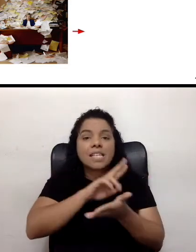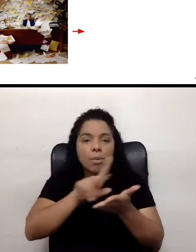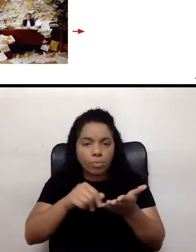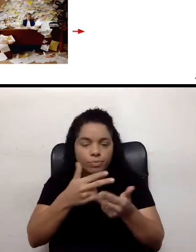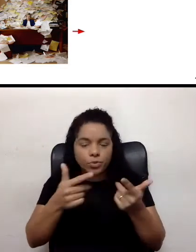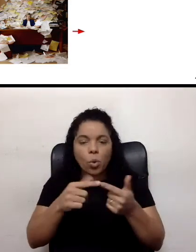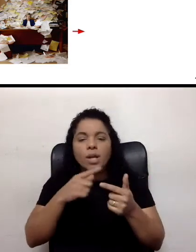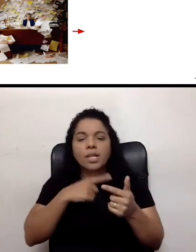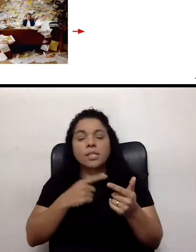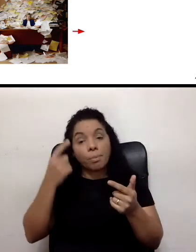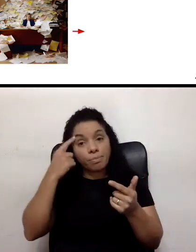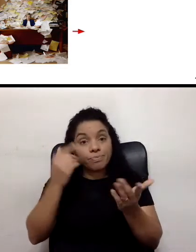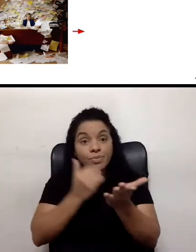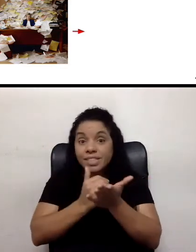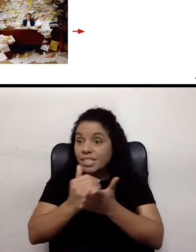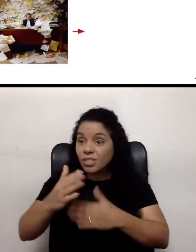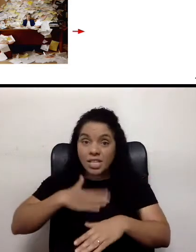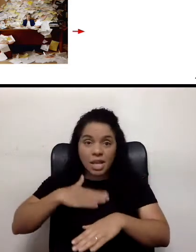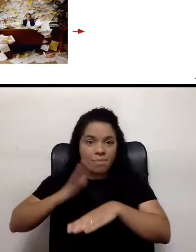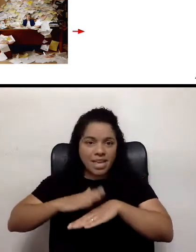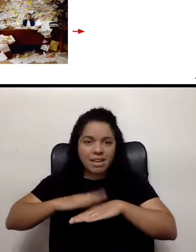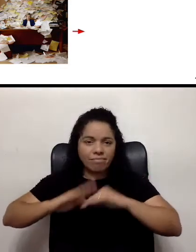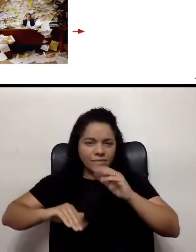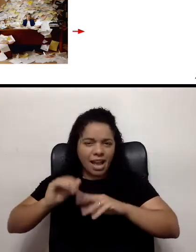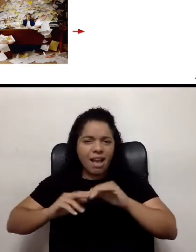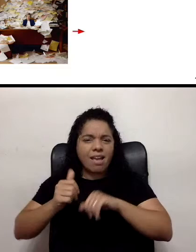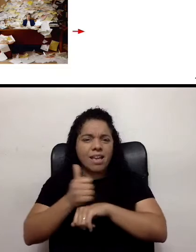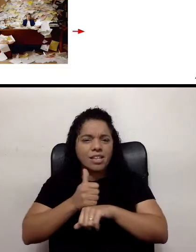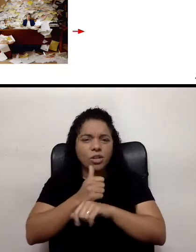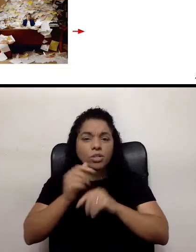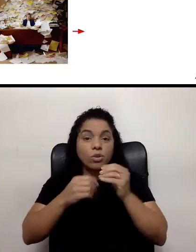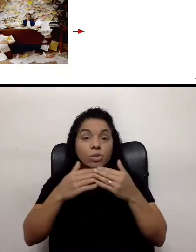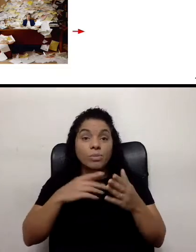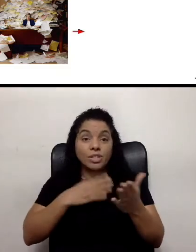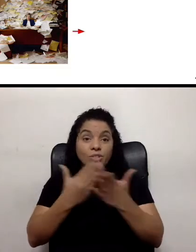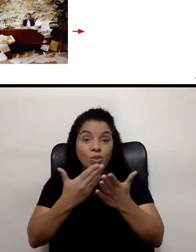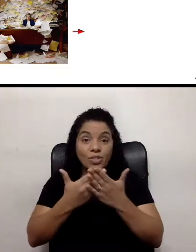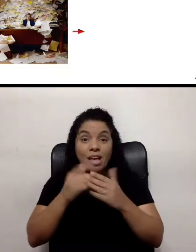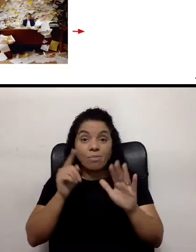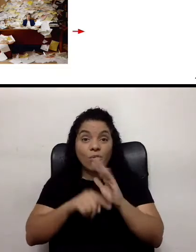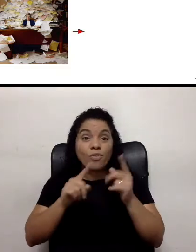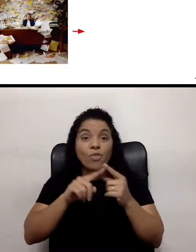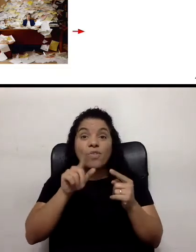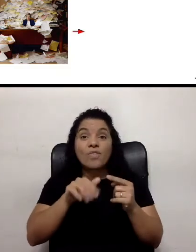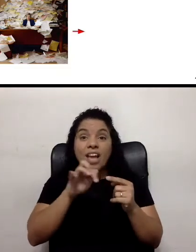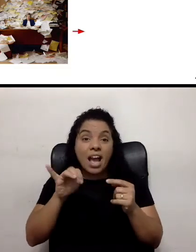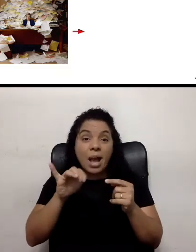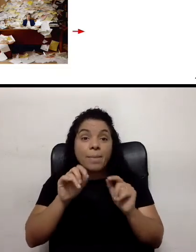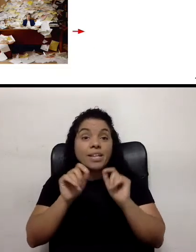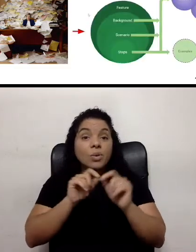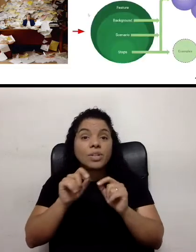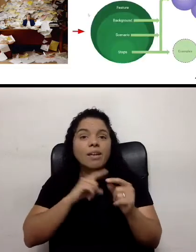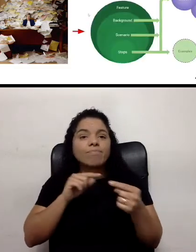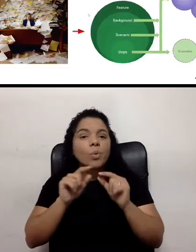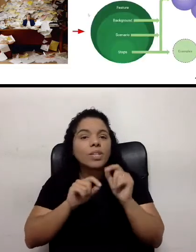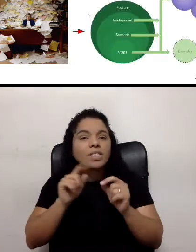sensacional no começo da minha carreira de QA, quando eu comecei a estudar um pouco mais profundo a respeito dessas ferramentas, é muito a